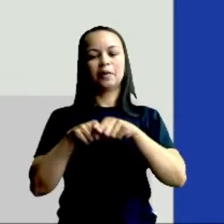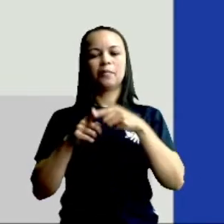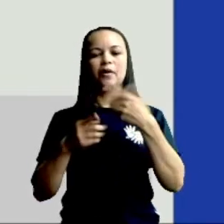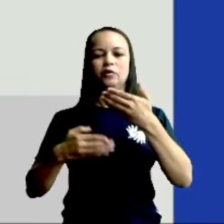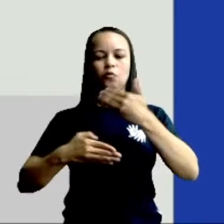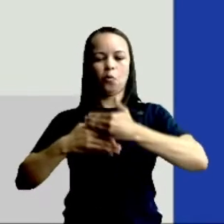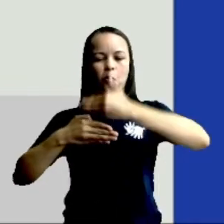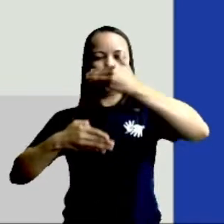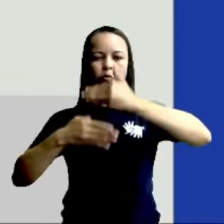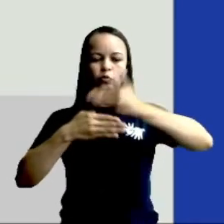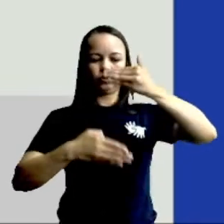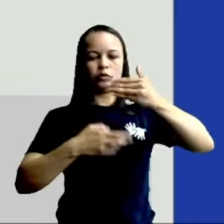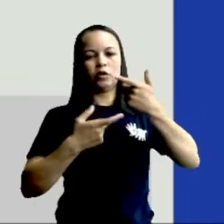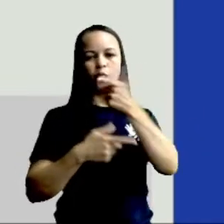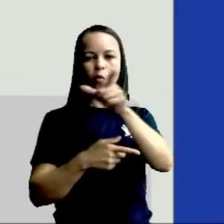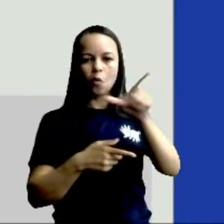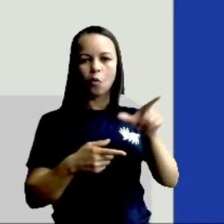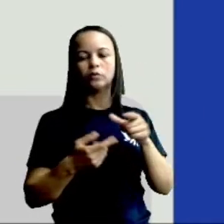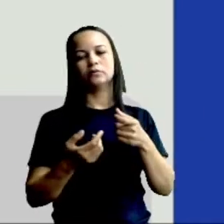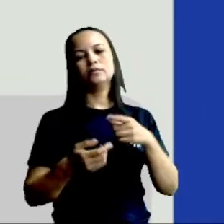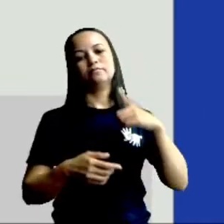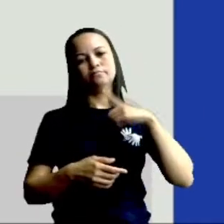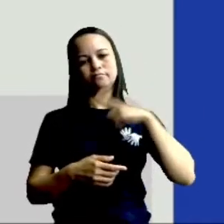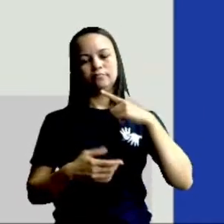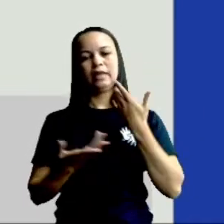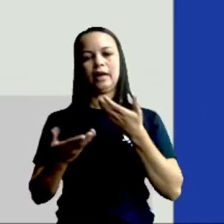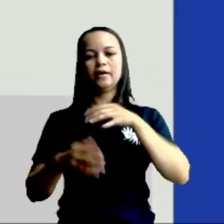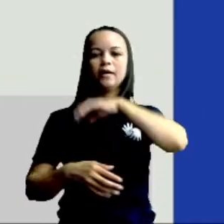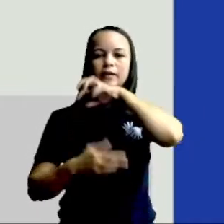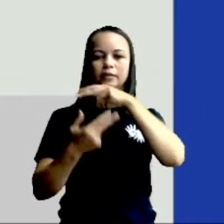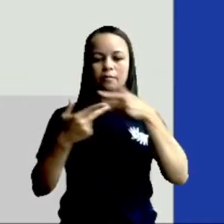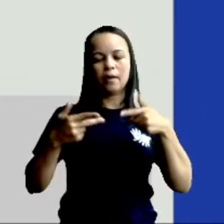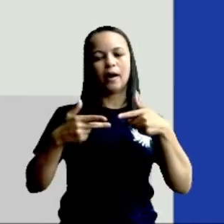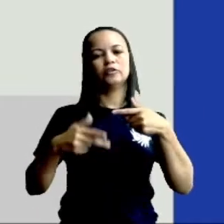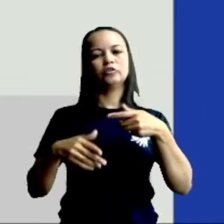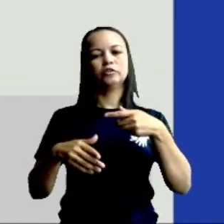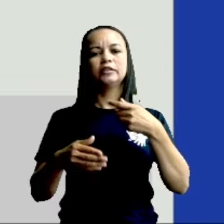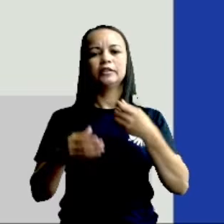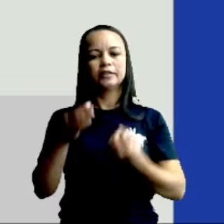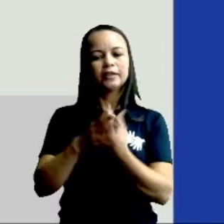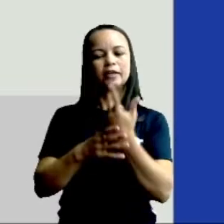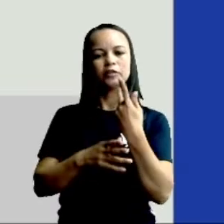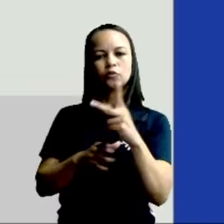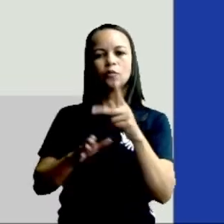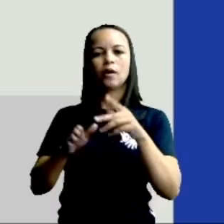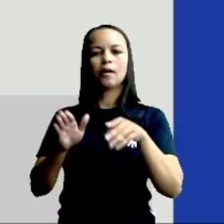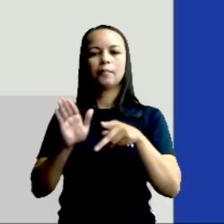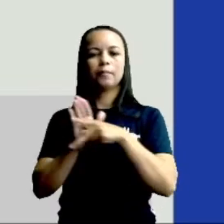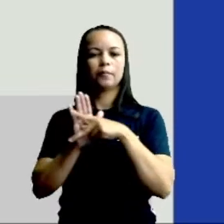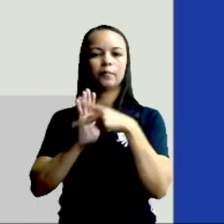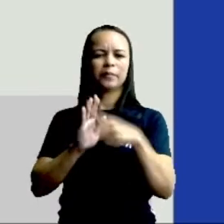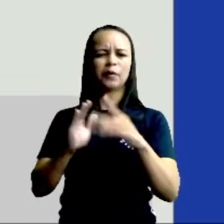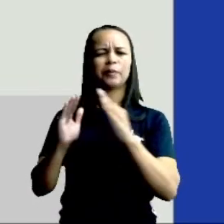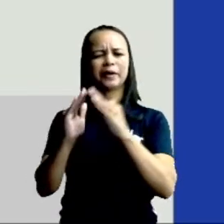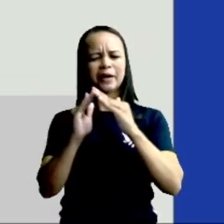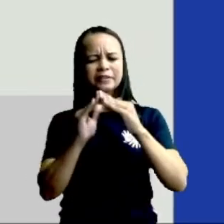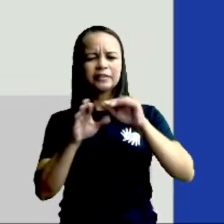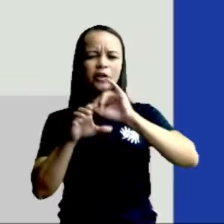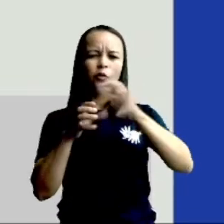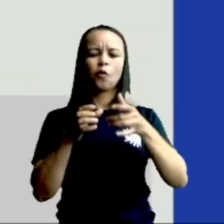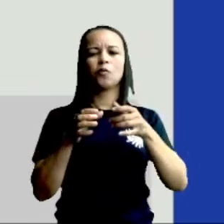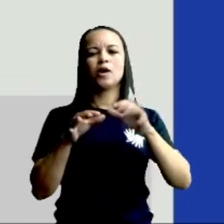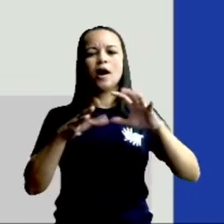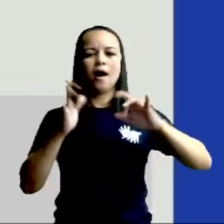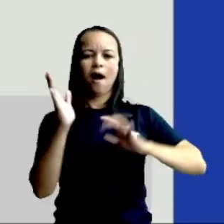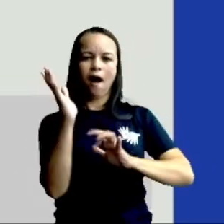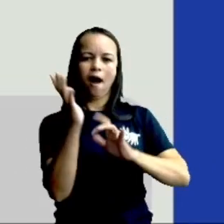outros, tá? Então, existem animais que constroem o seu próprio habitat, ali, a sua própria casinha, a sua teia, como a aranha